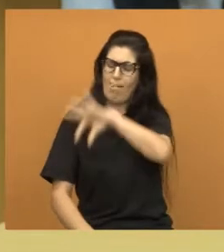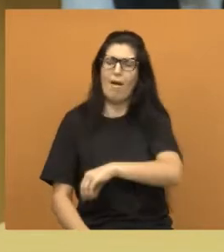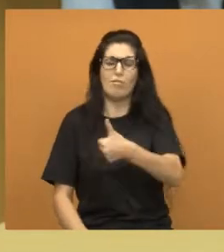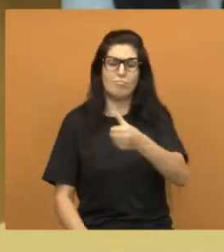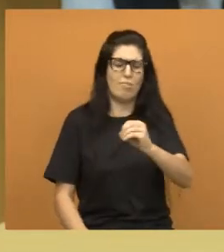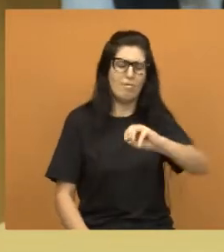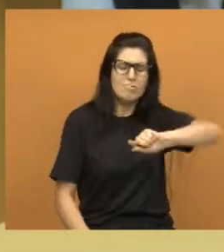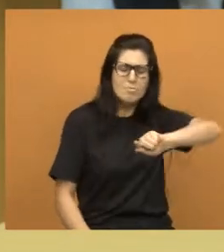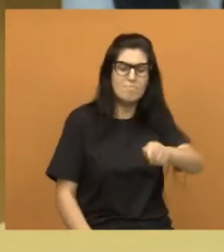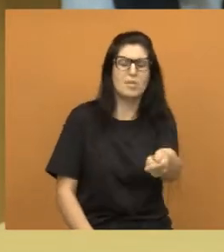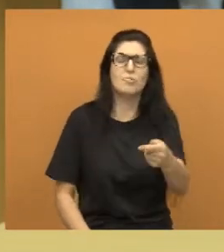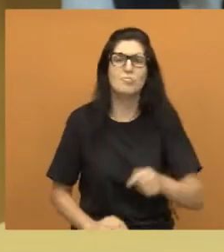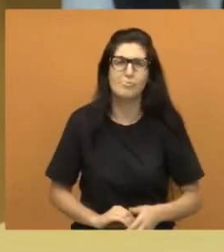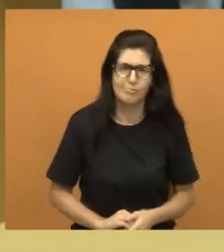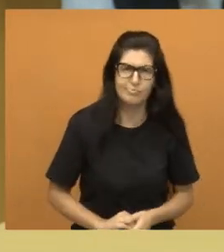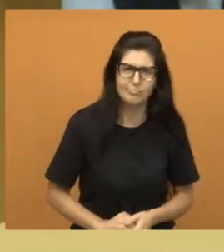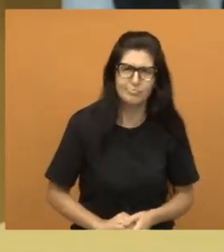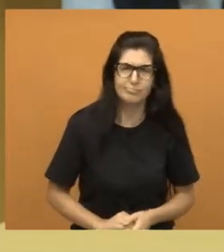Aí que está o problema.